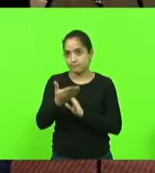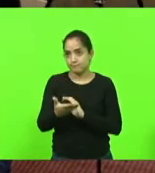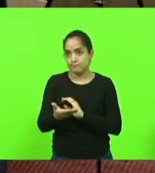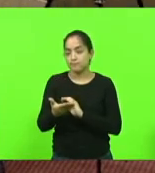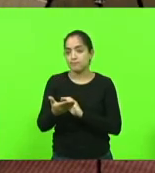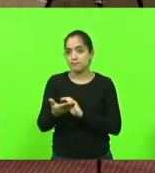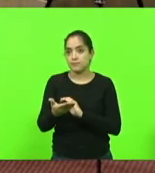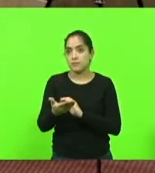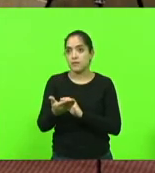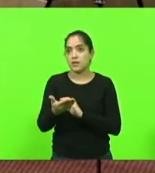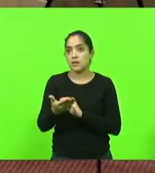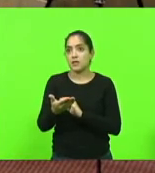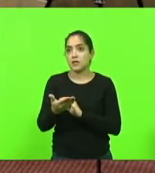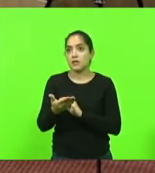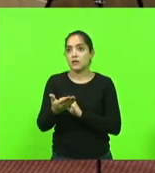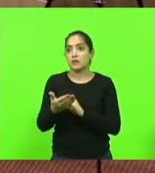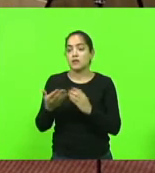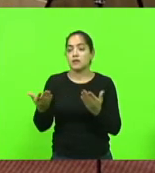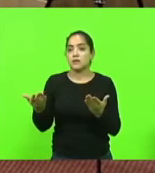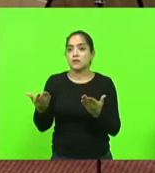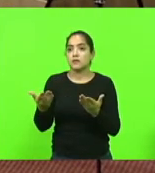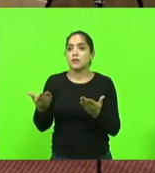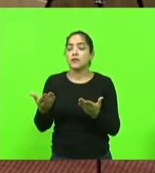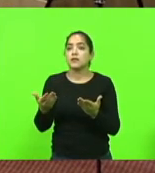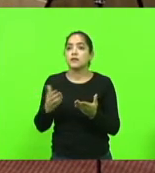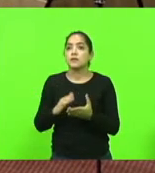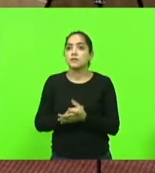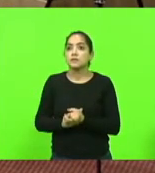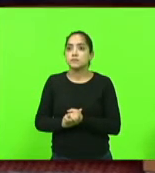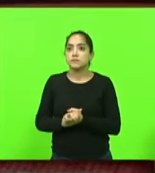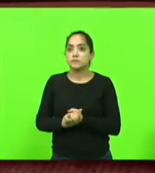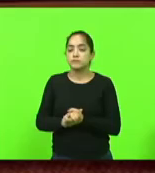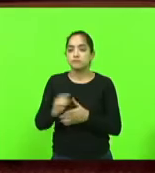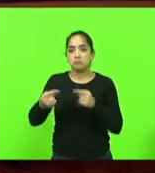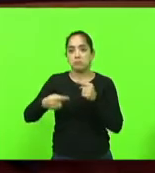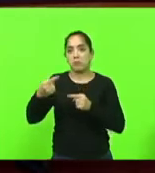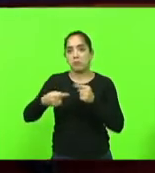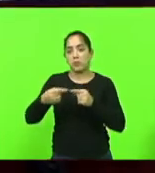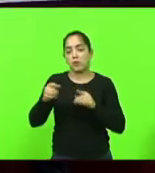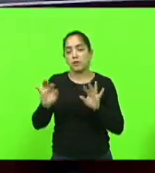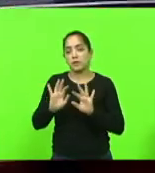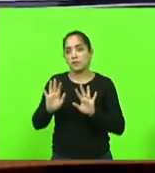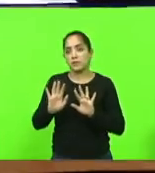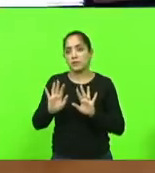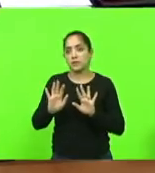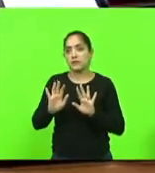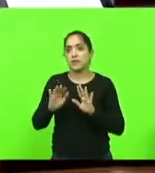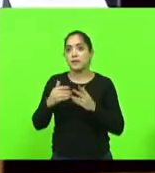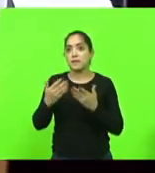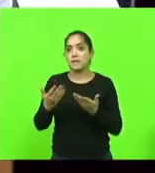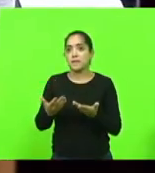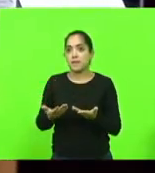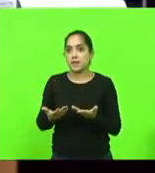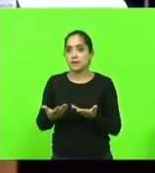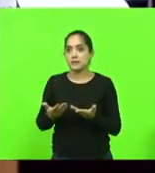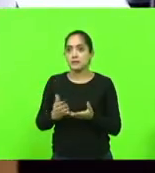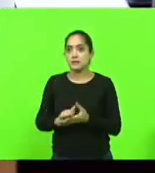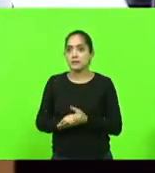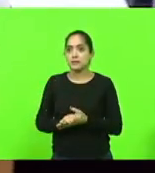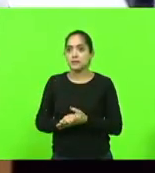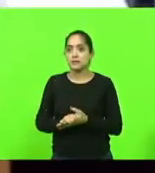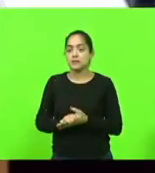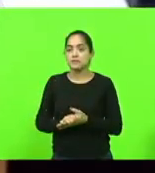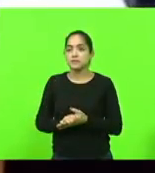E não pretendo criar nenhuma polêmica aqui. Mas